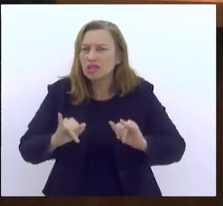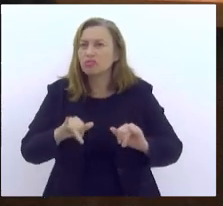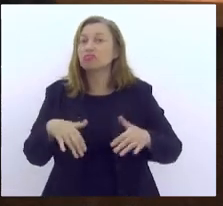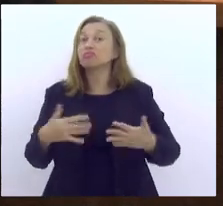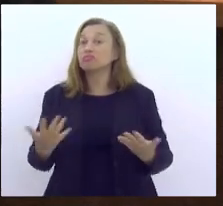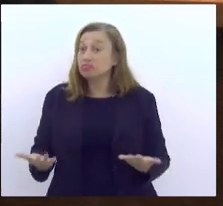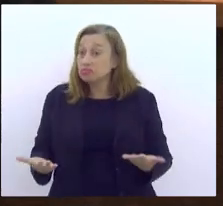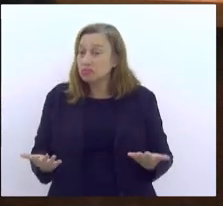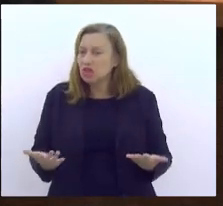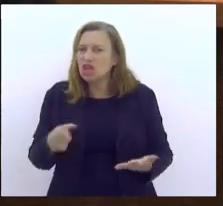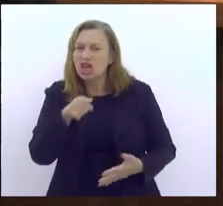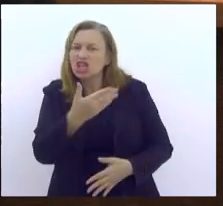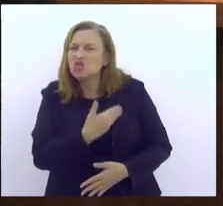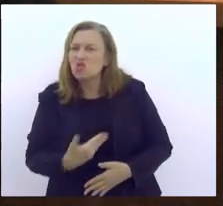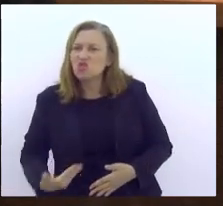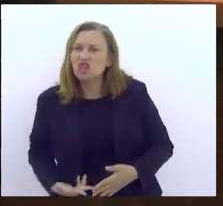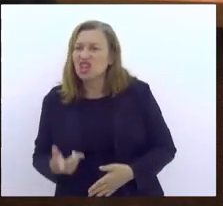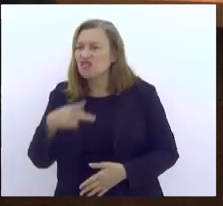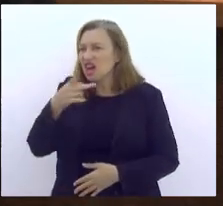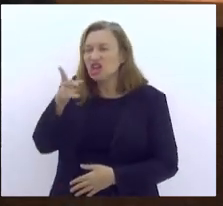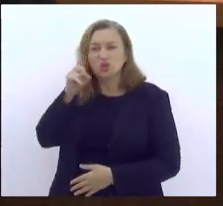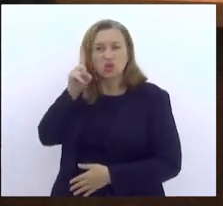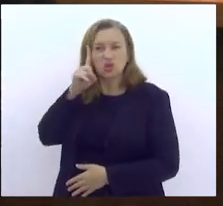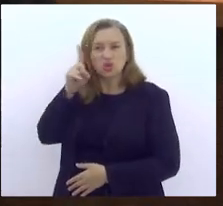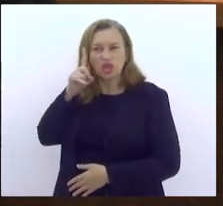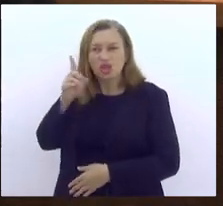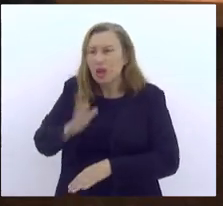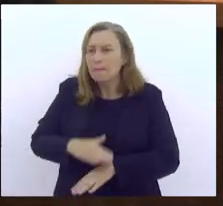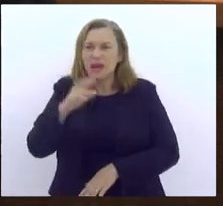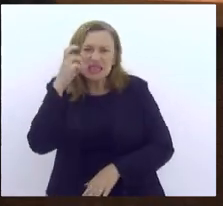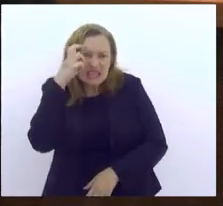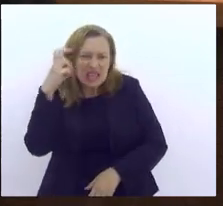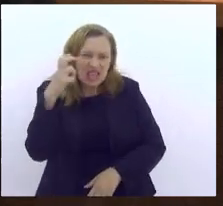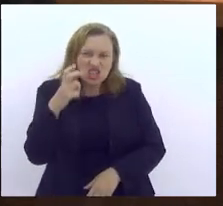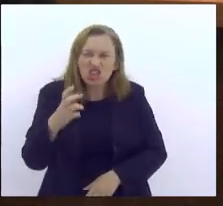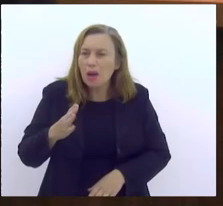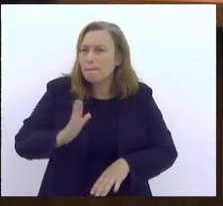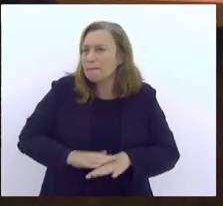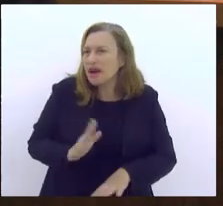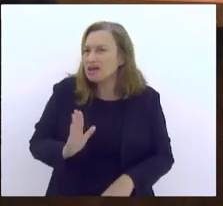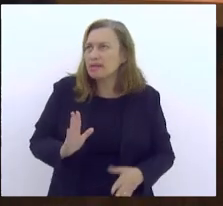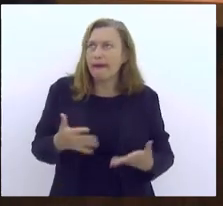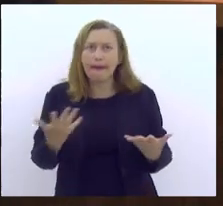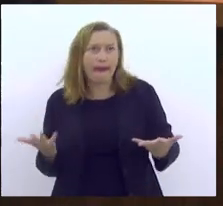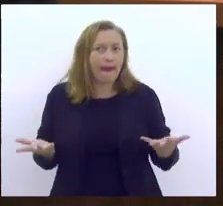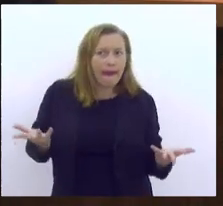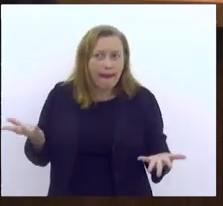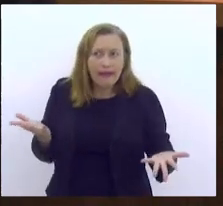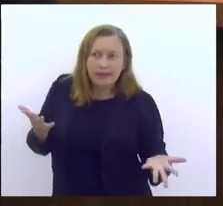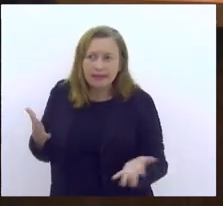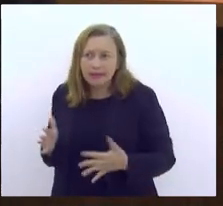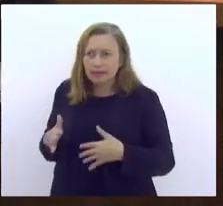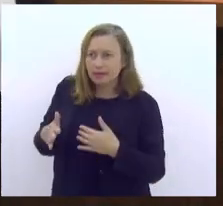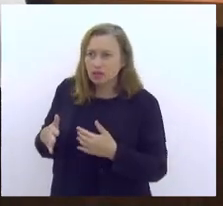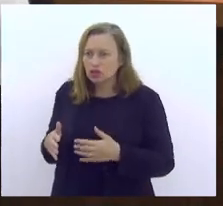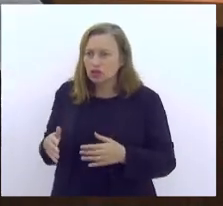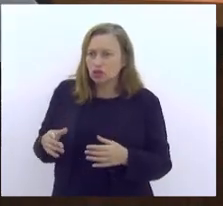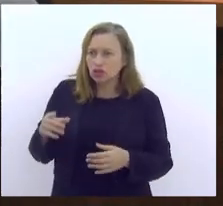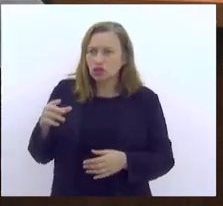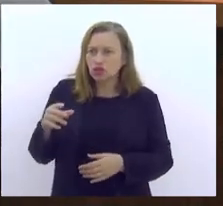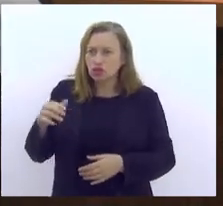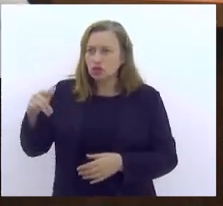seja, esse governo que fala todo dia, ah, vamos ter mais inteligência, vamos ter mais, sei lá o quê,